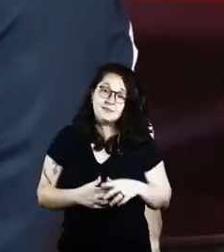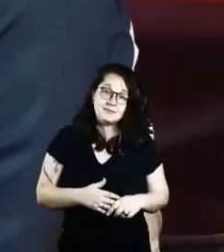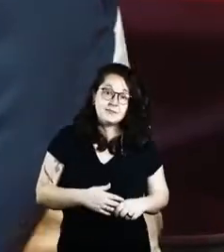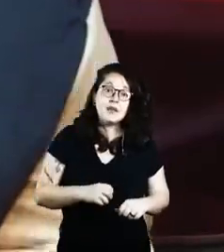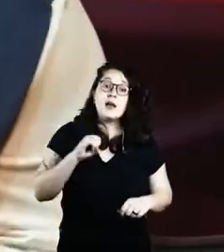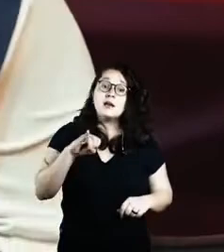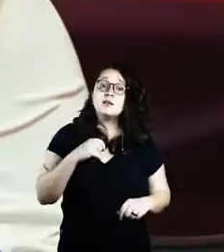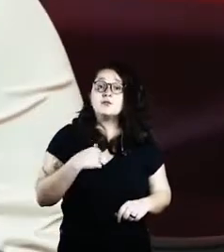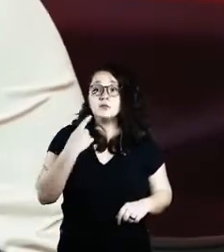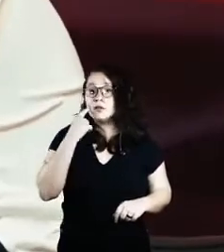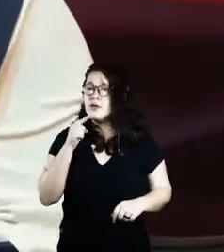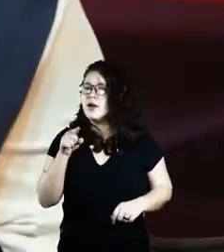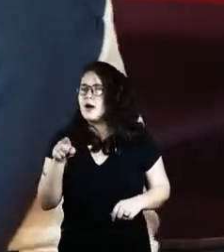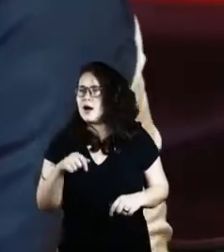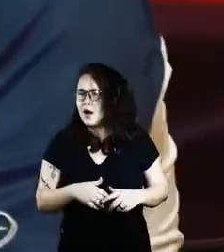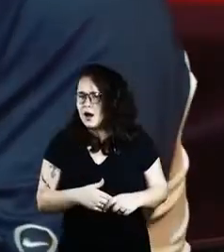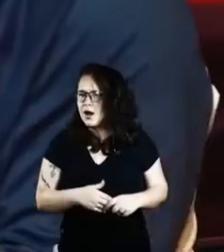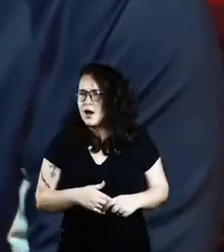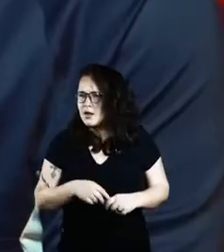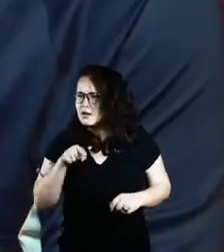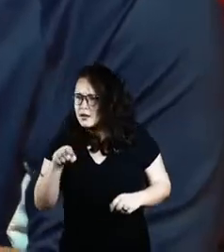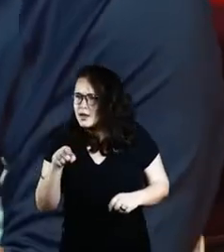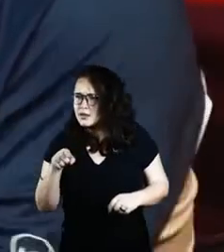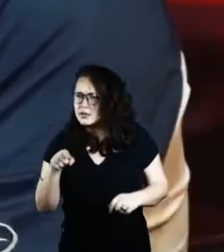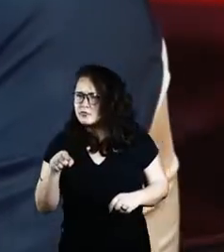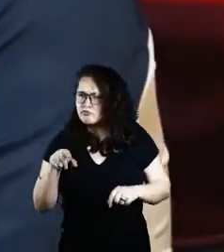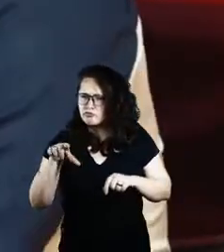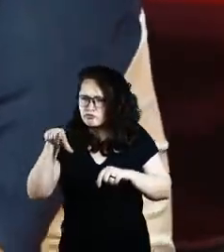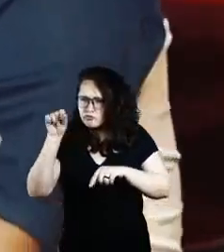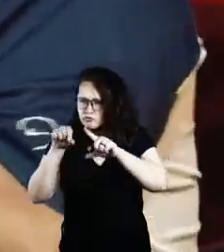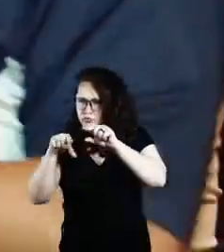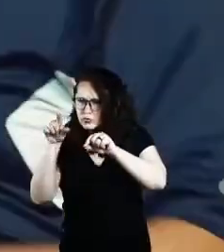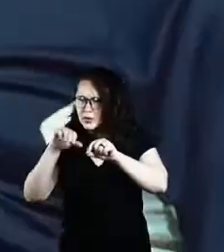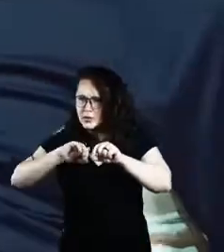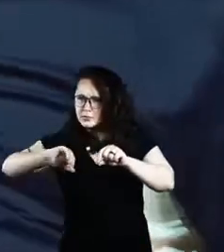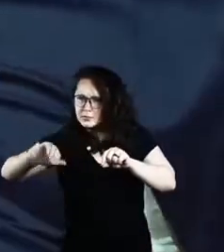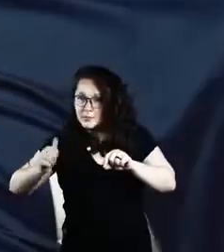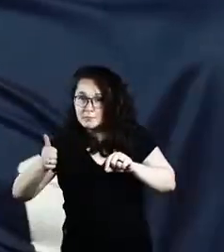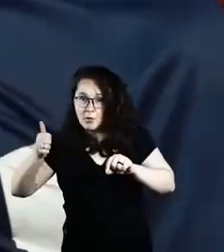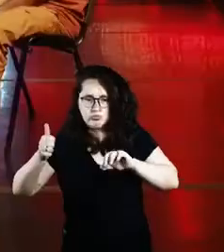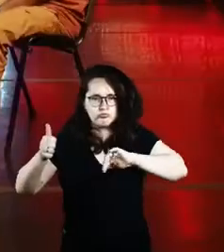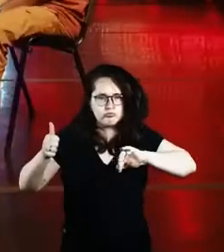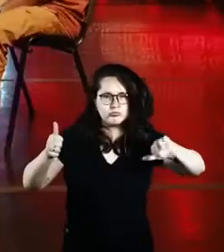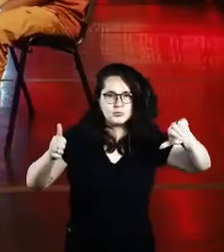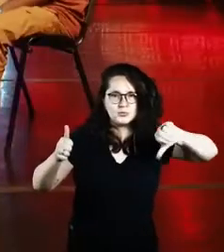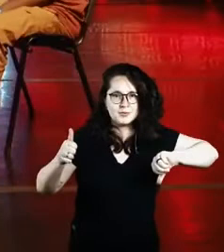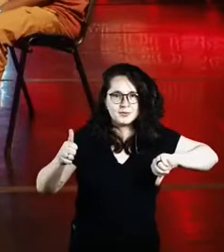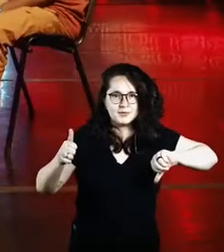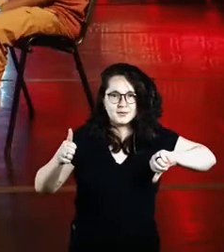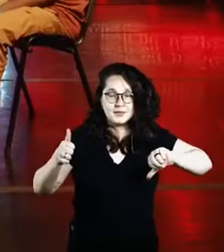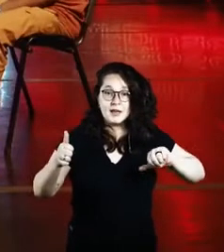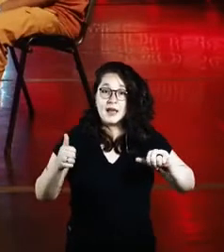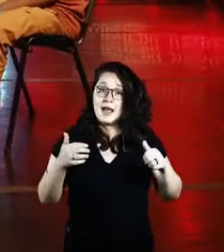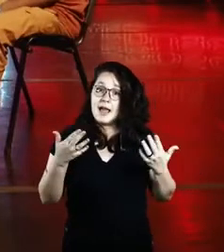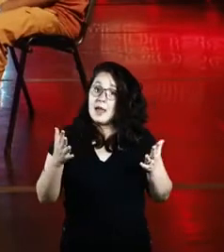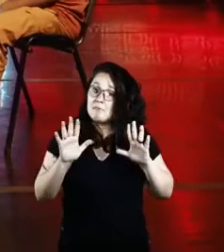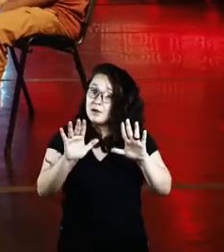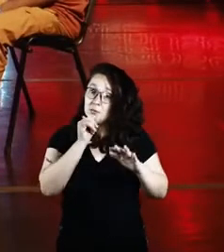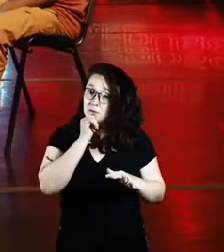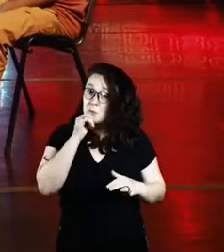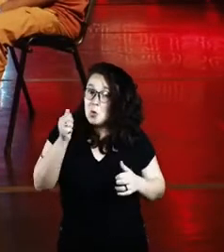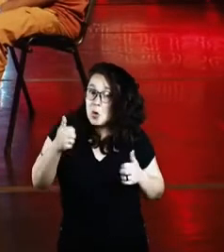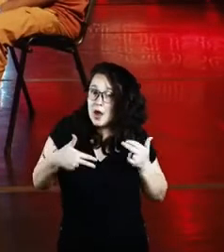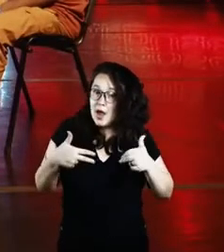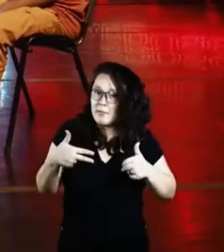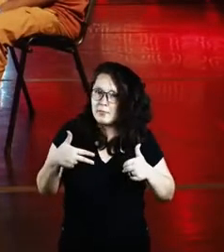tem o feeling... Separa o bom do joio do trigo. Só que pra gente, assim, do rap, a gente não tem a visibilidade de mídia, né? Ainda. Sim. Isso